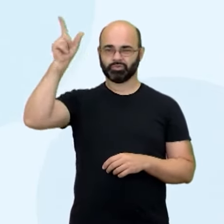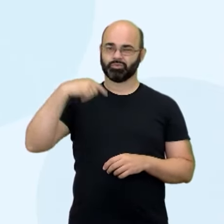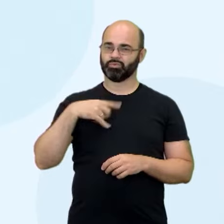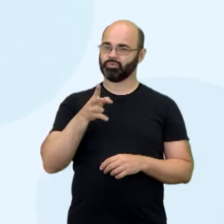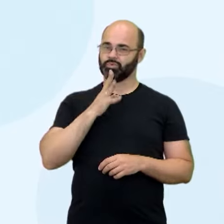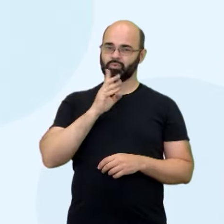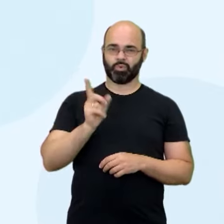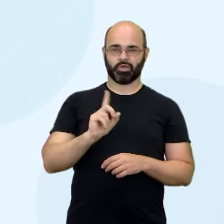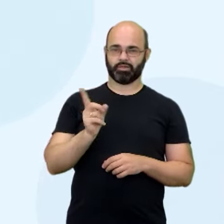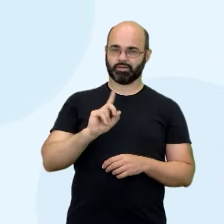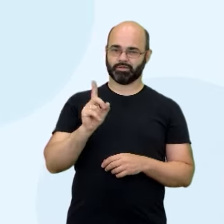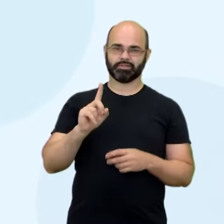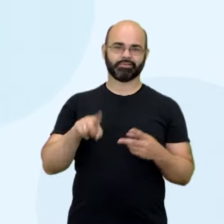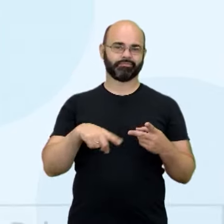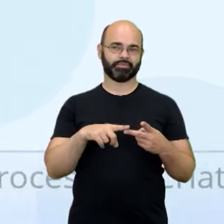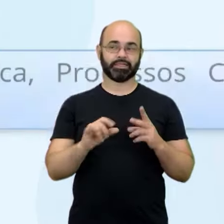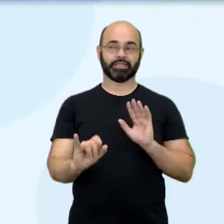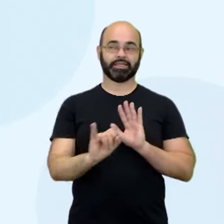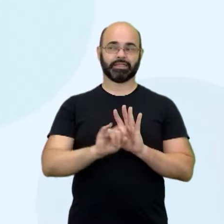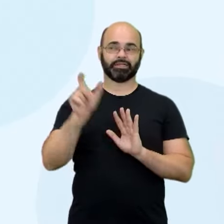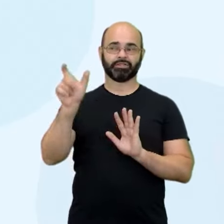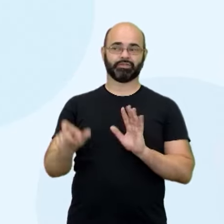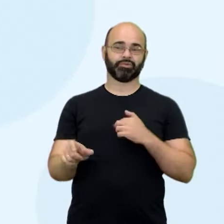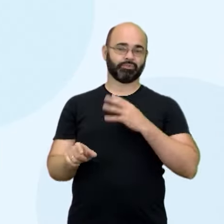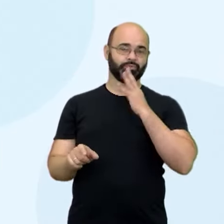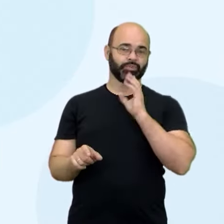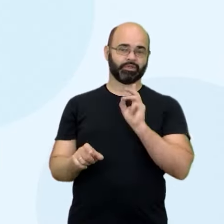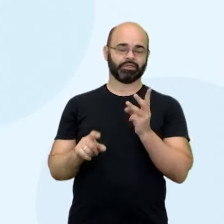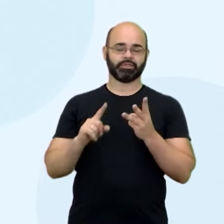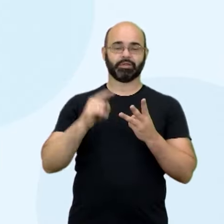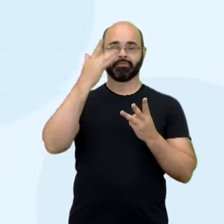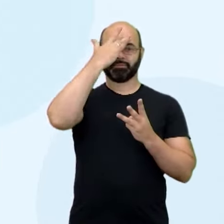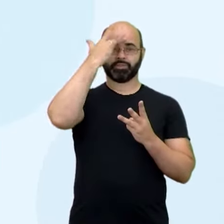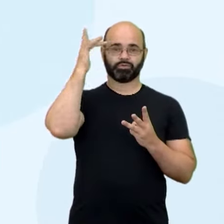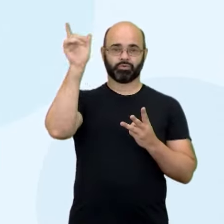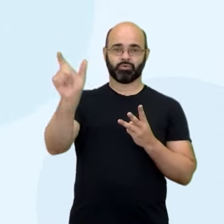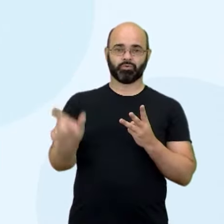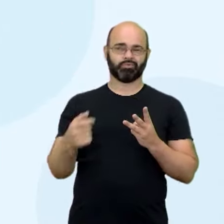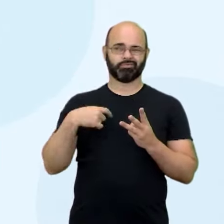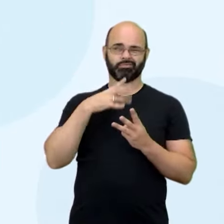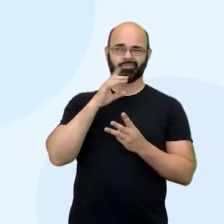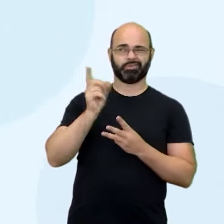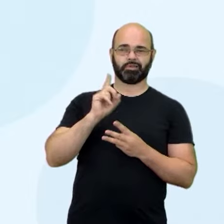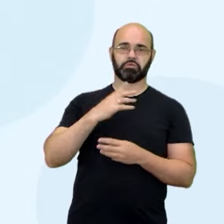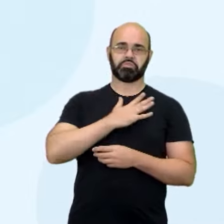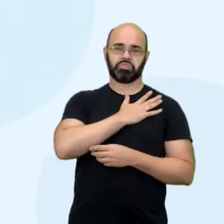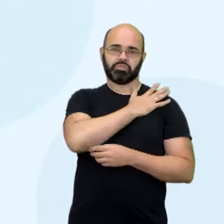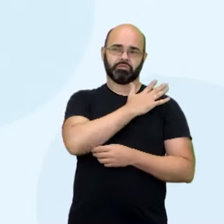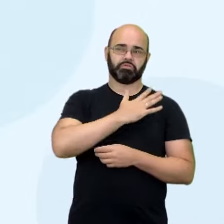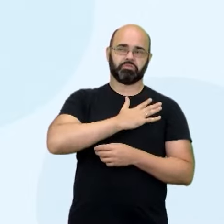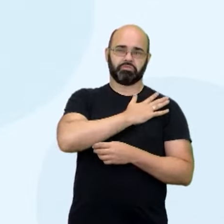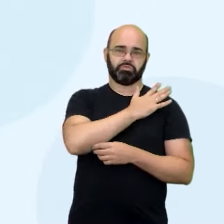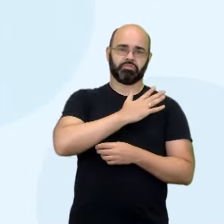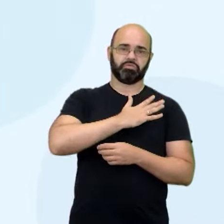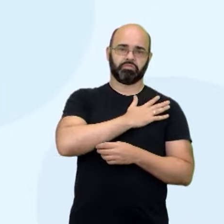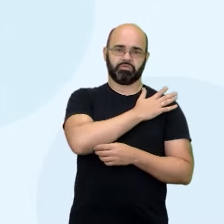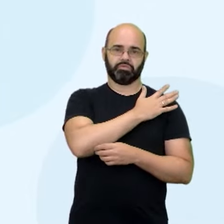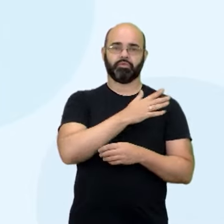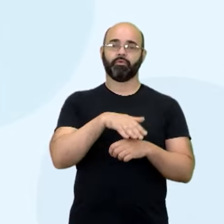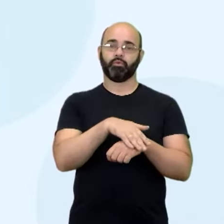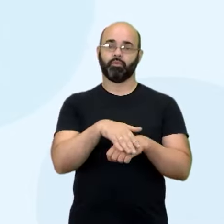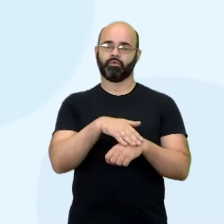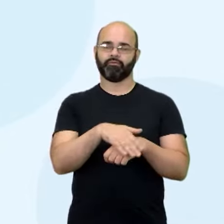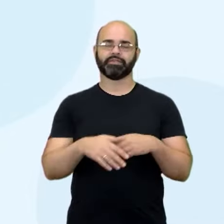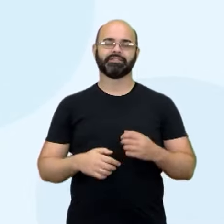a identidade e o outro, Aí na questão nós temos aí essas habilidades, que são as habilidades